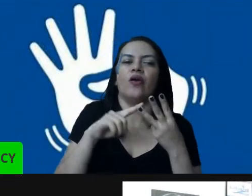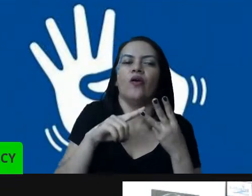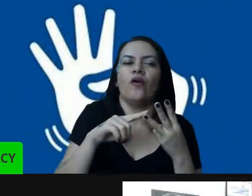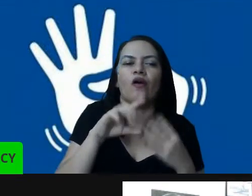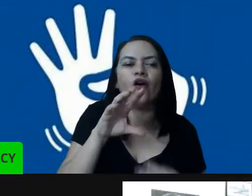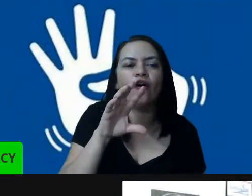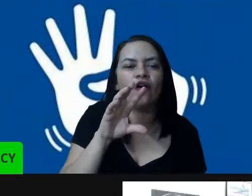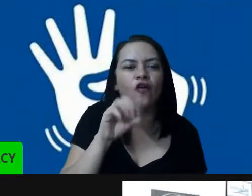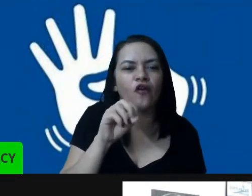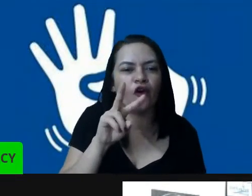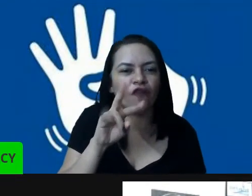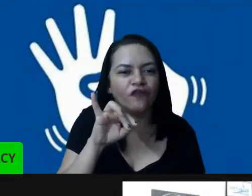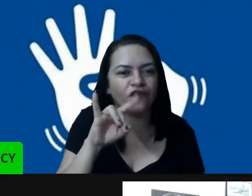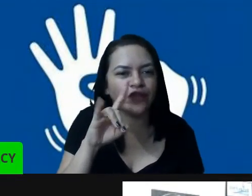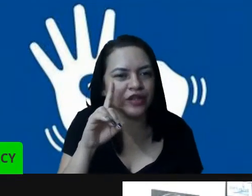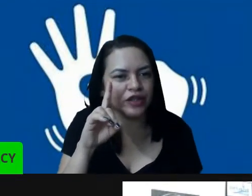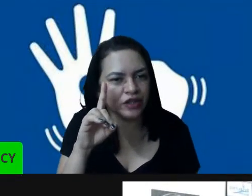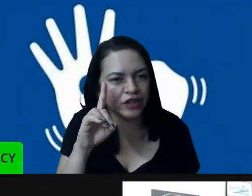corrupção